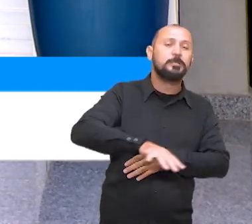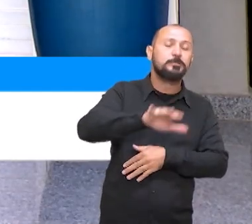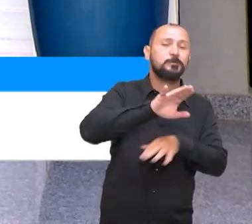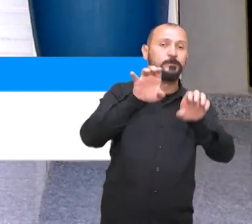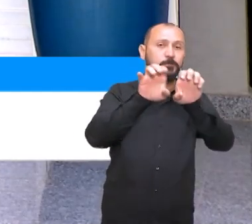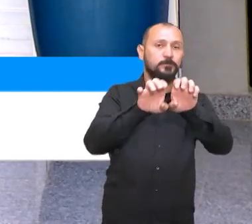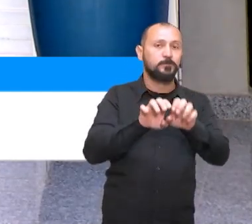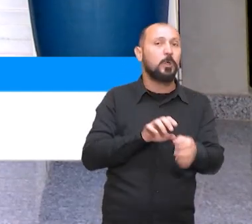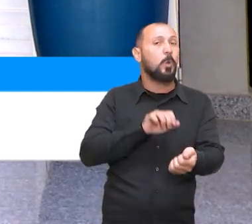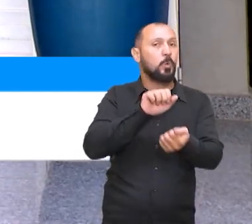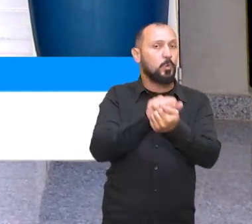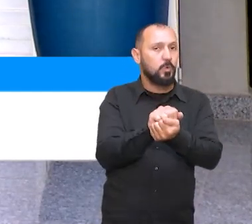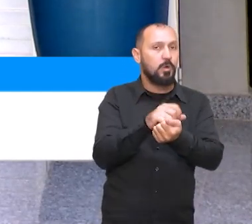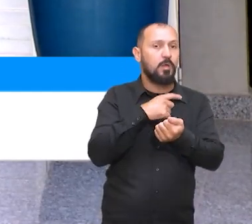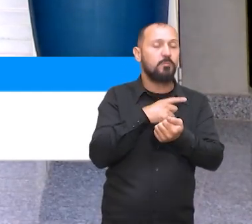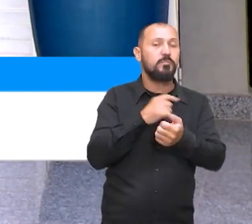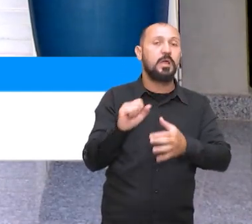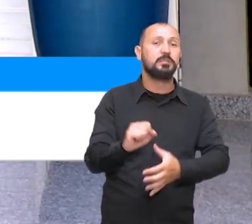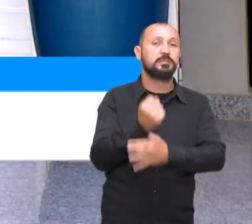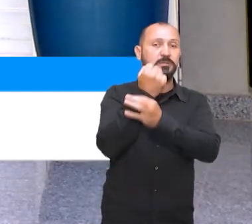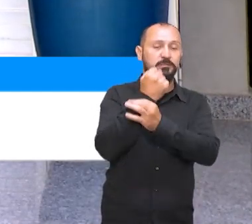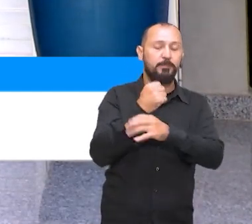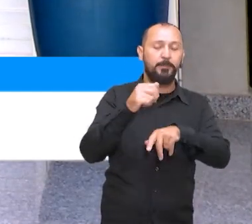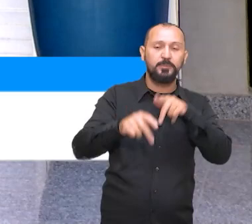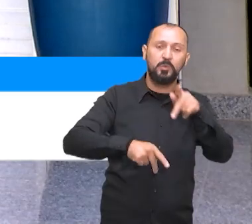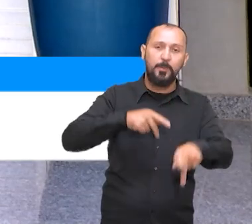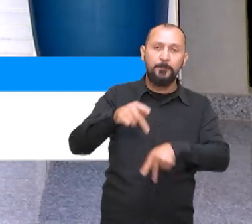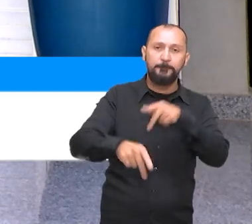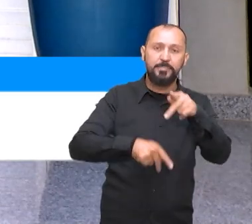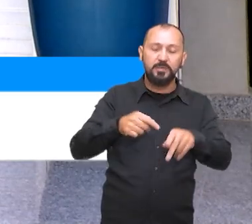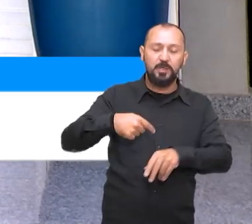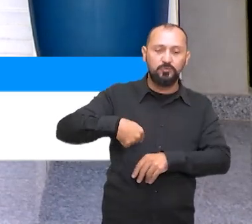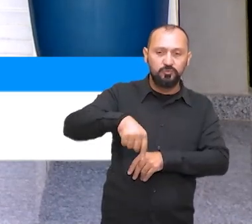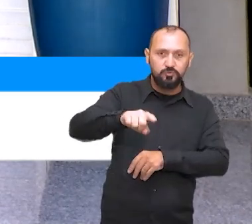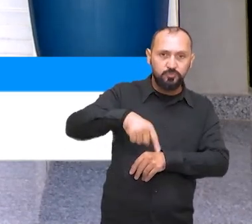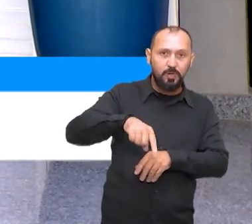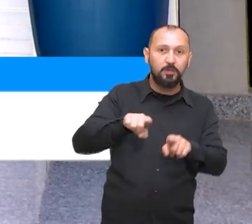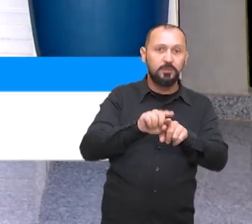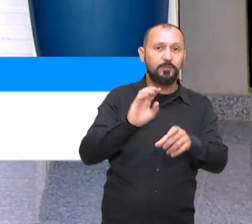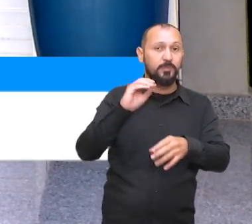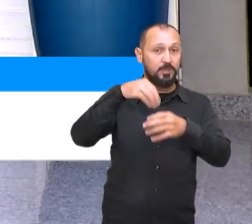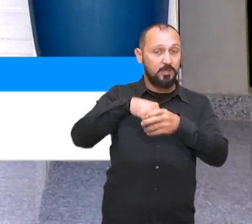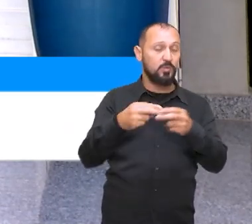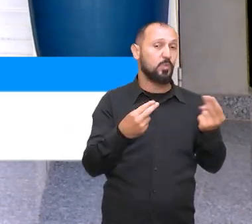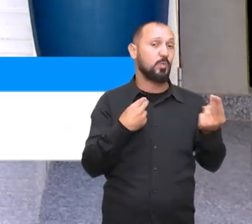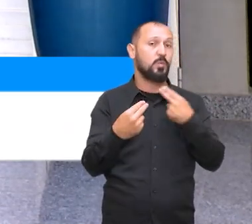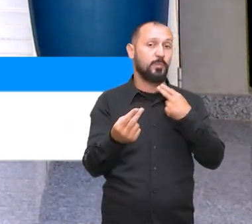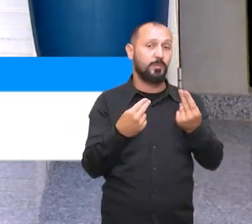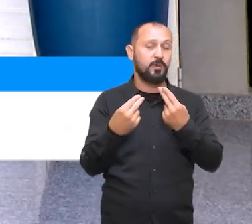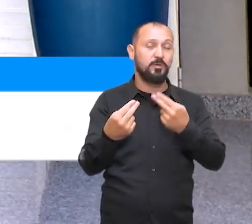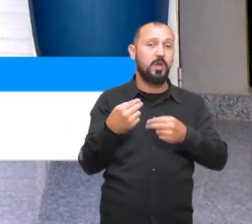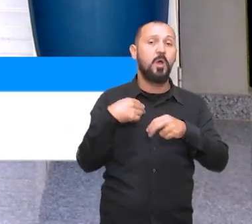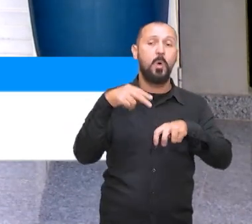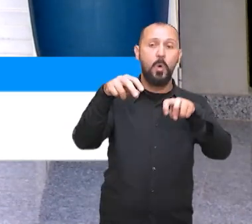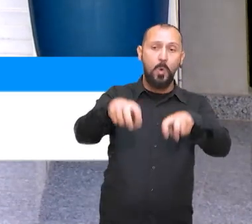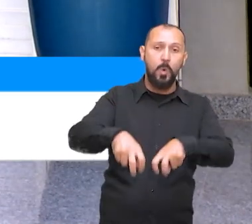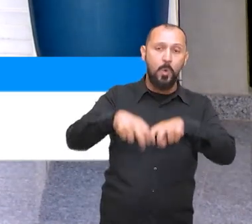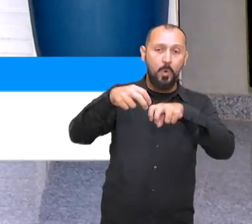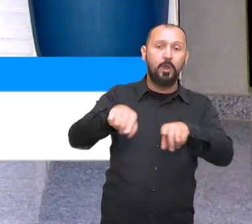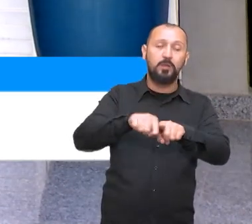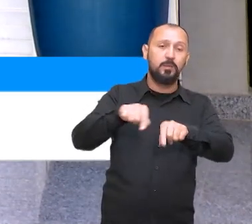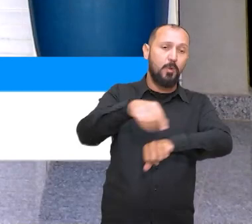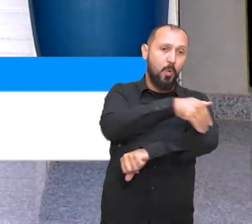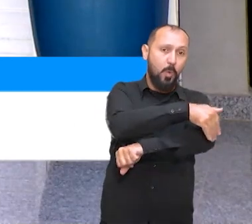essa infraestrutura, além de oferecer a segurança aos ciclistas que transitam tanto nas vias urbanas, rurais e